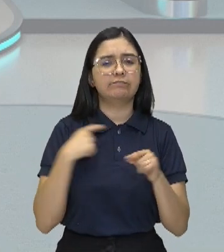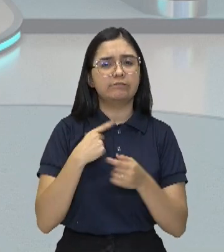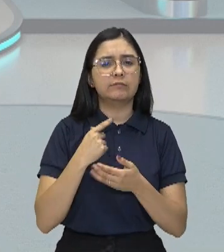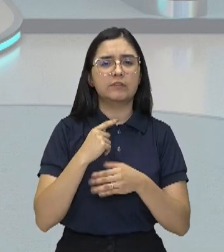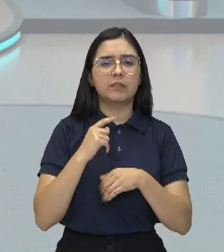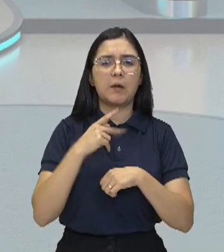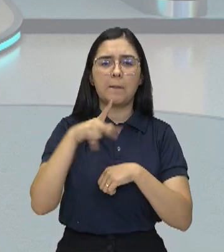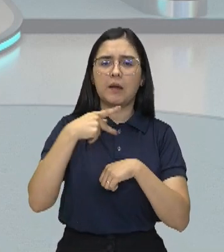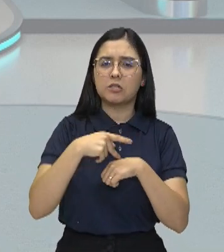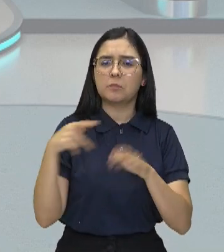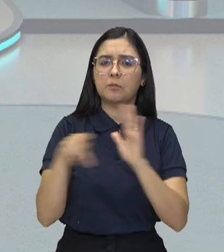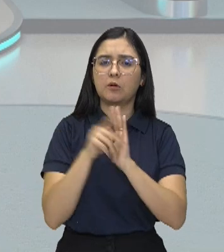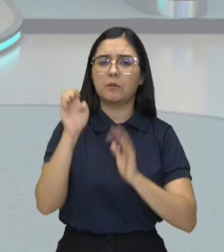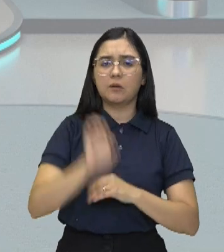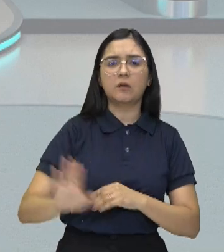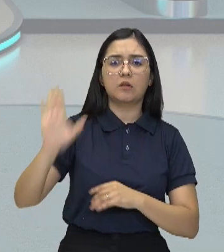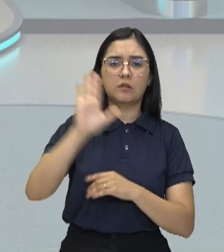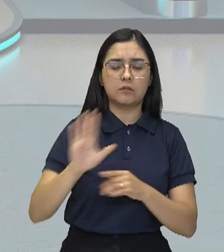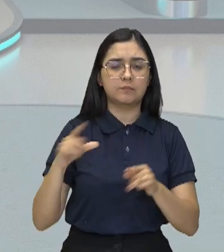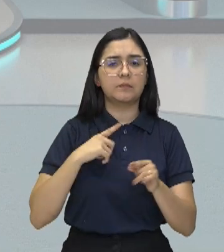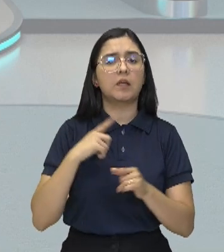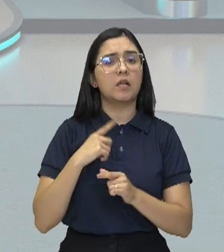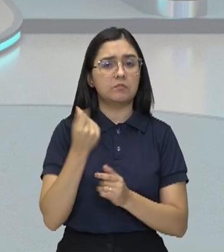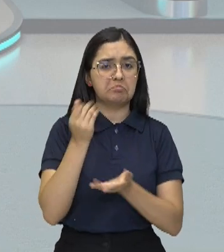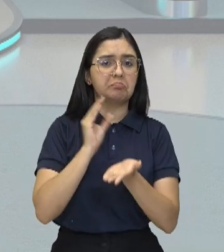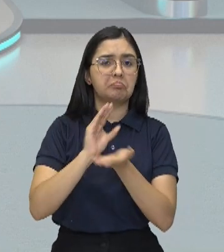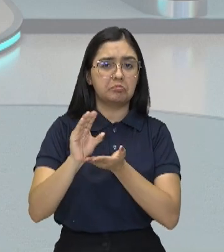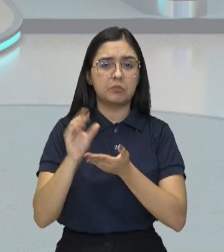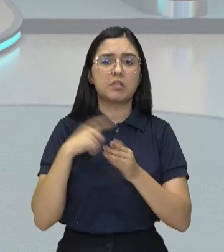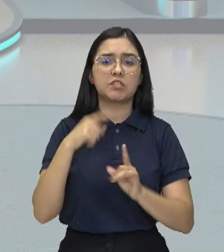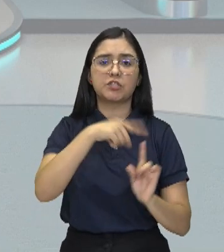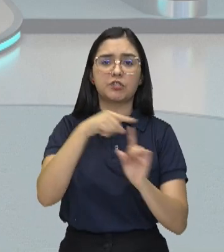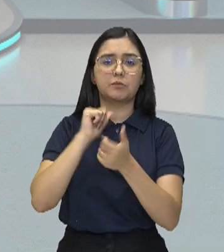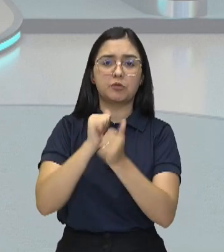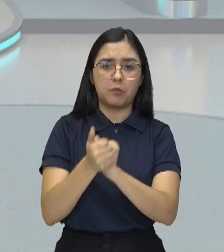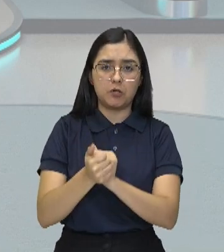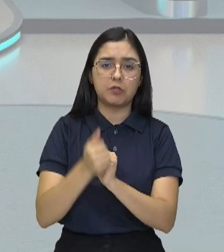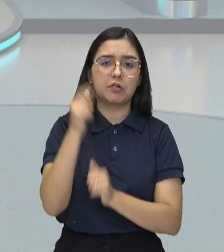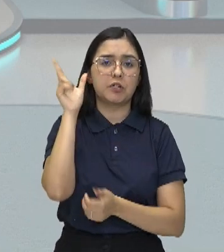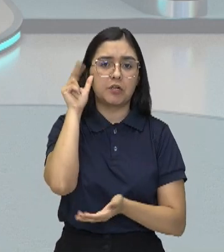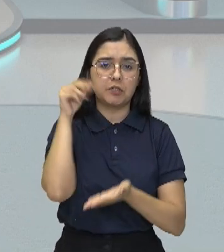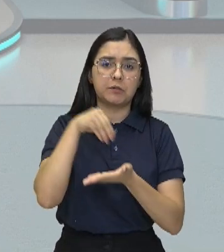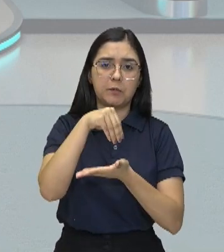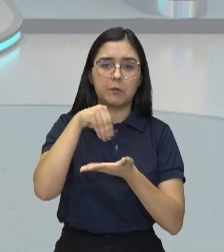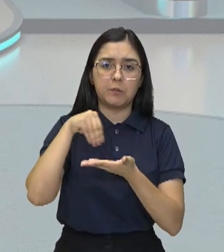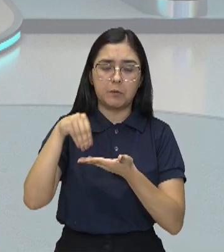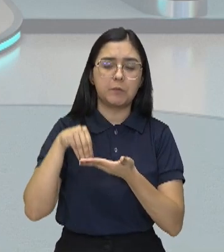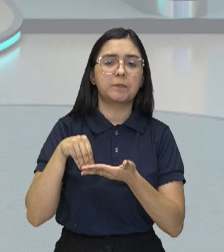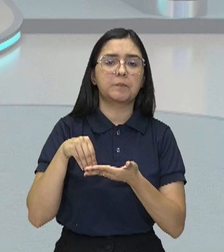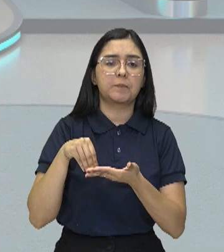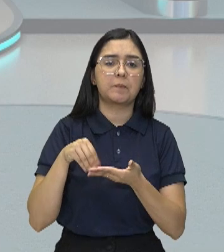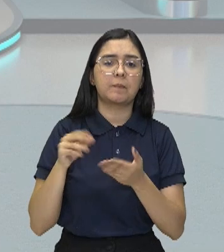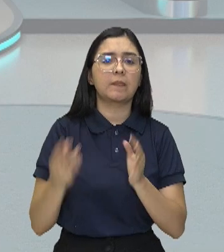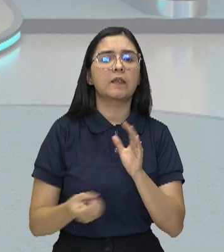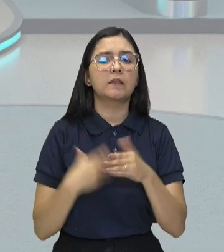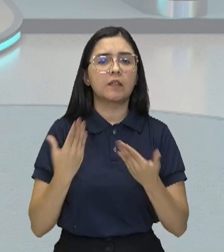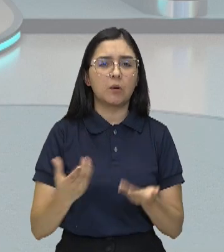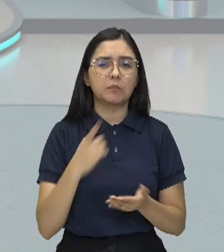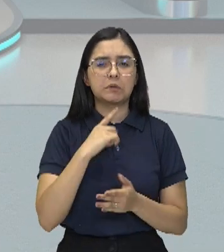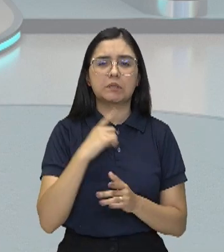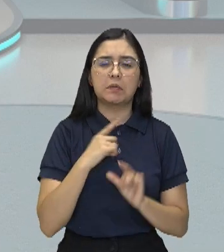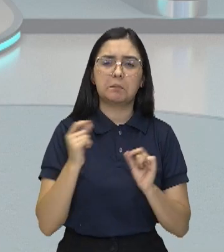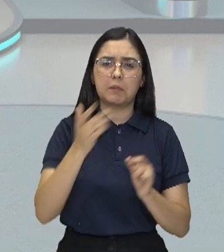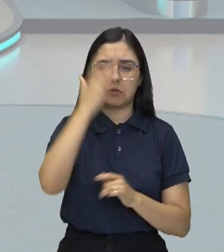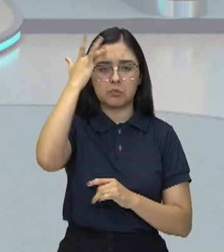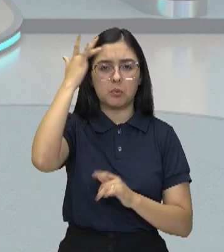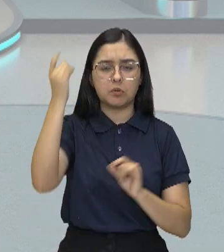leste europeu, investem bastante nesse tipo de esporte, porque é daí que surgem grandes campeões,